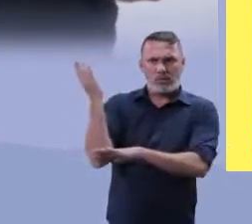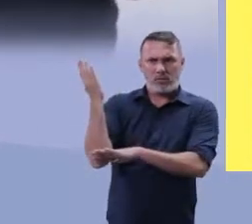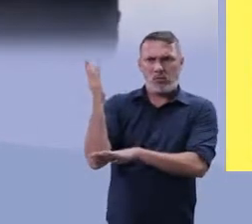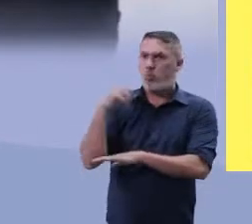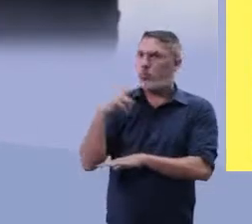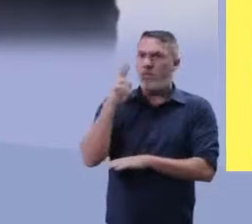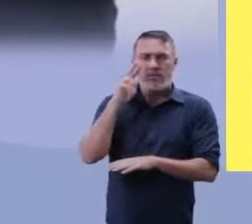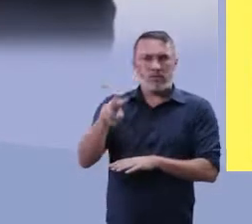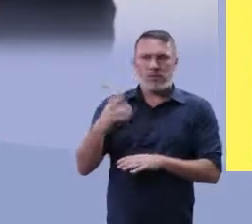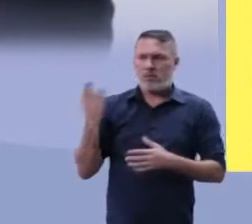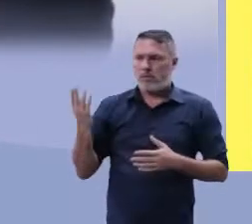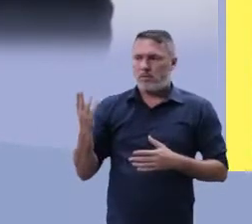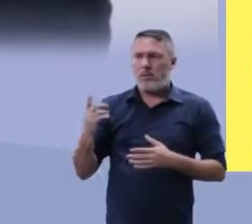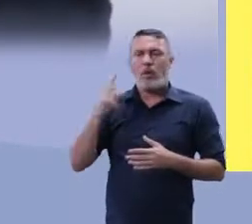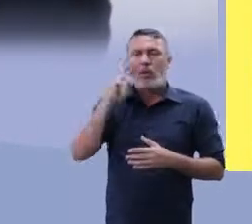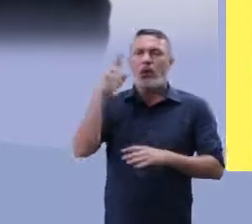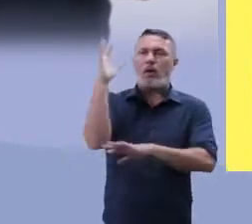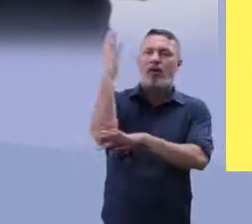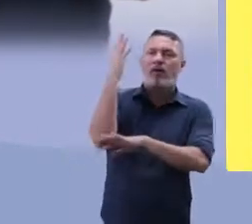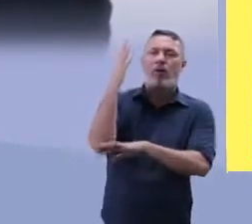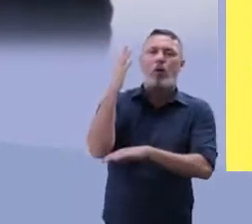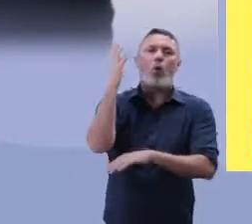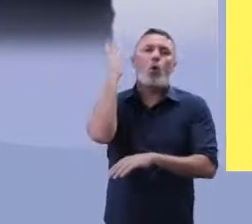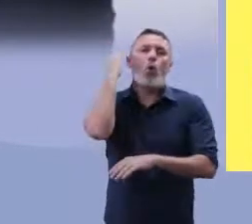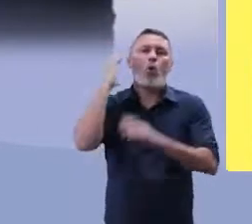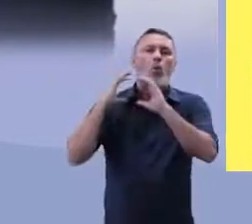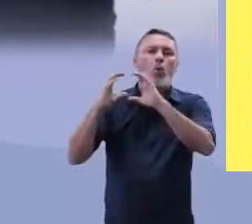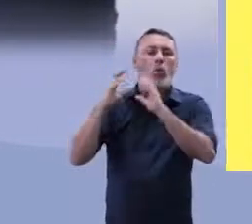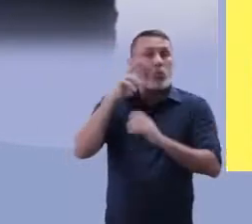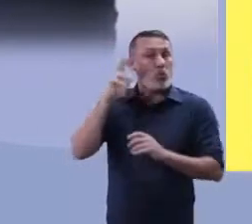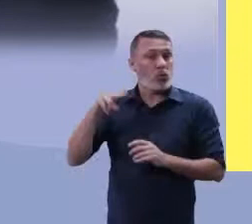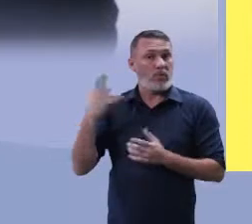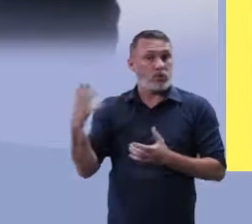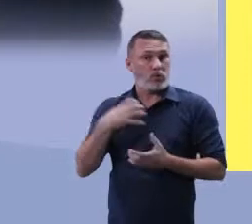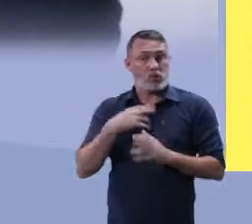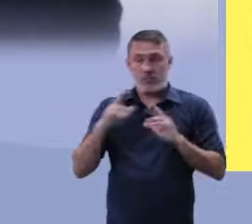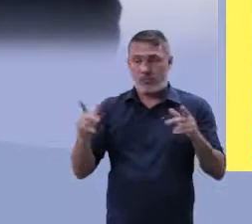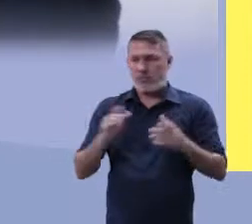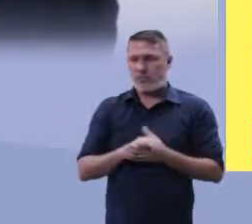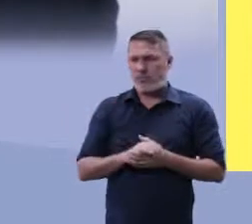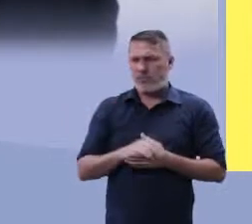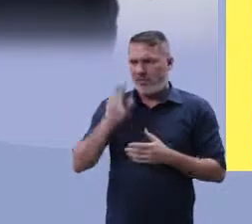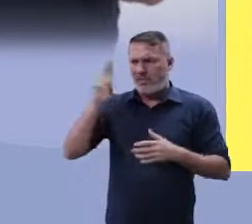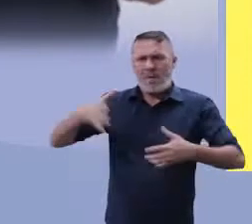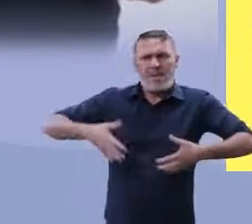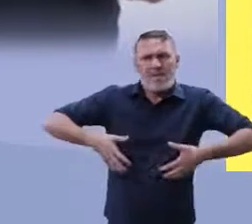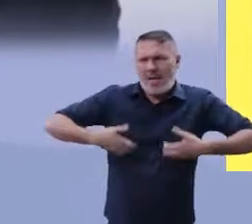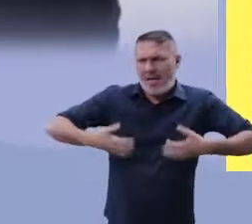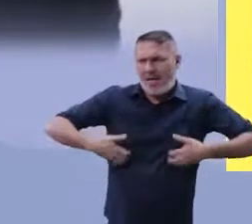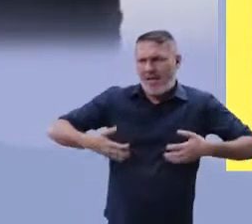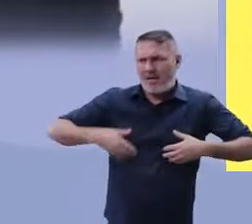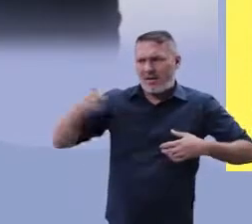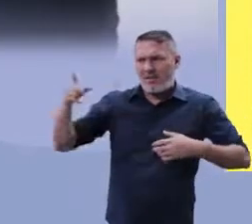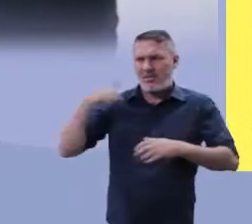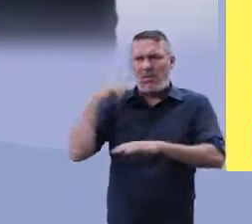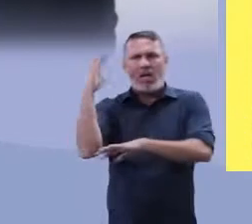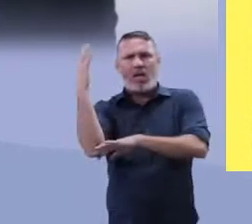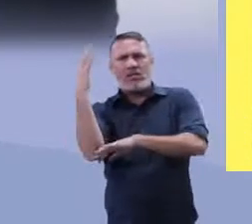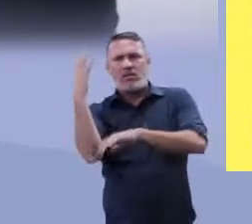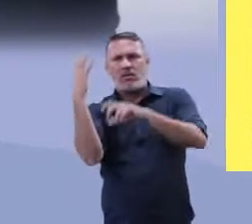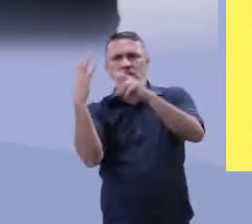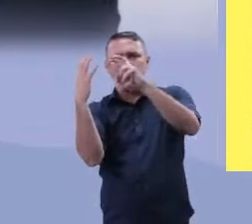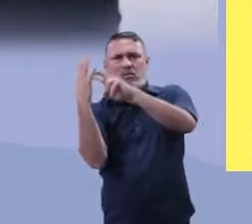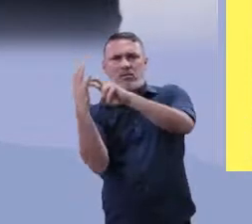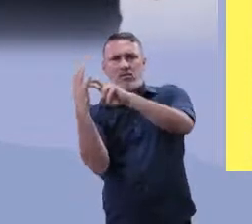desse tipo, você nunca viu coqueiros daquela forma, você nunca viu um macaco deitado sobre um